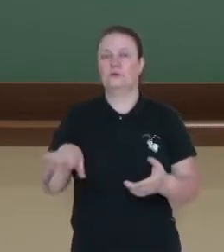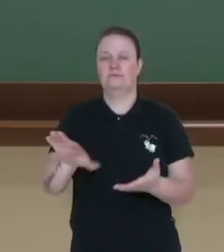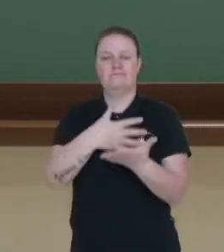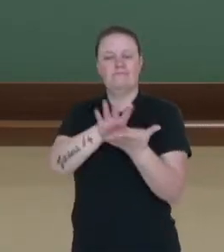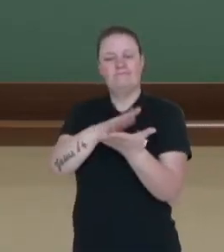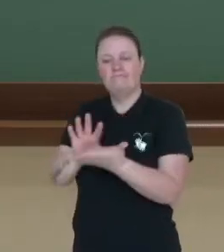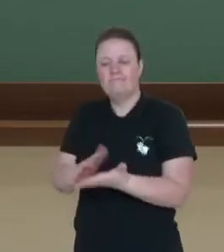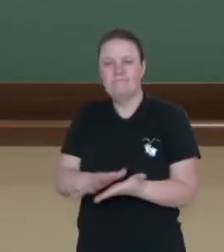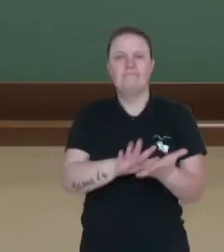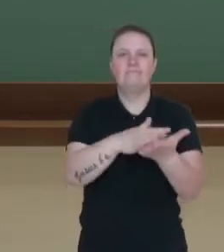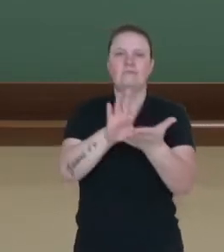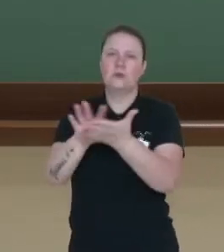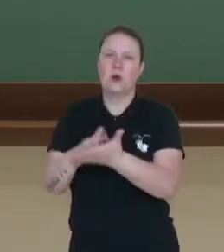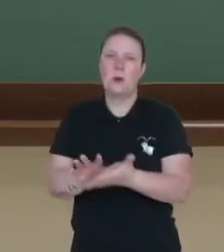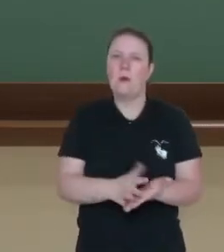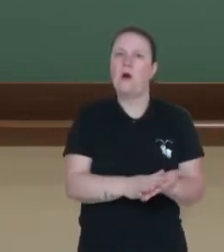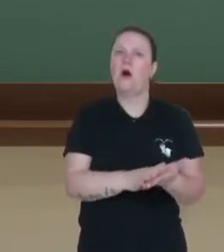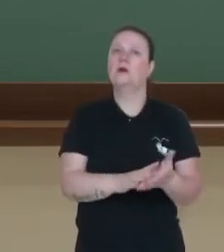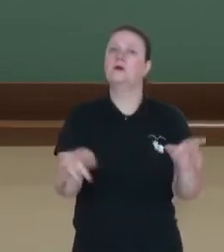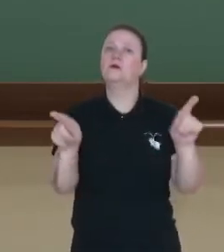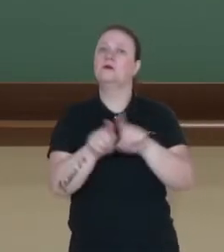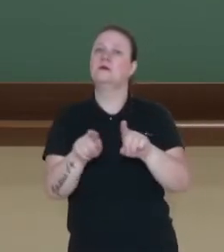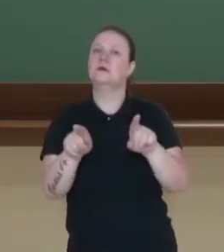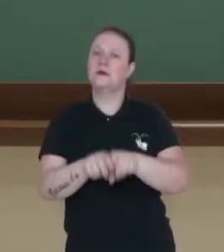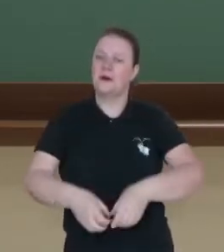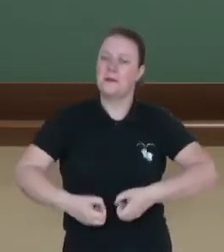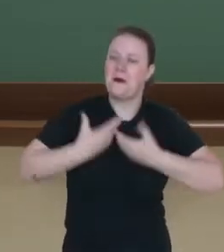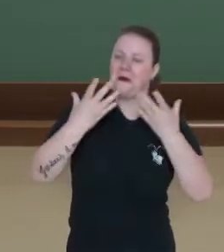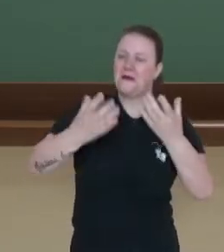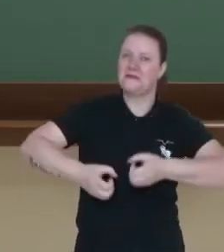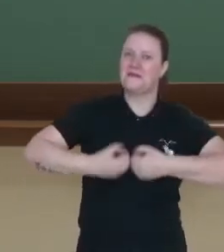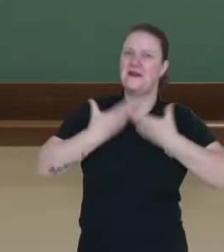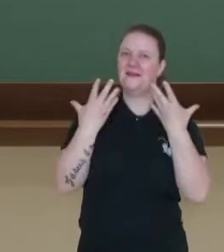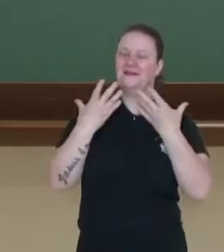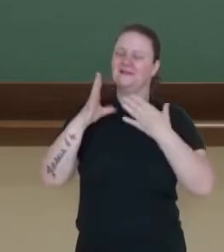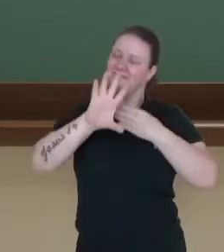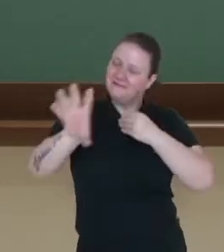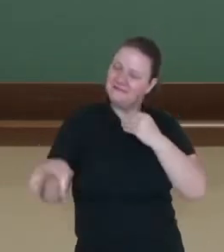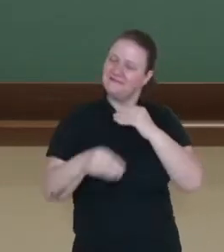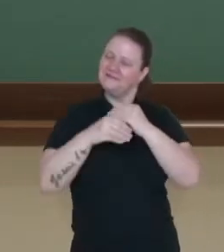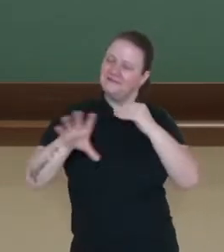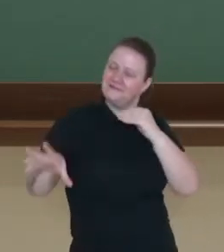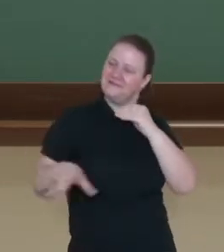os ritmos, né, que trazem essa musicalidade africana, contribuindo